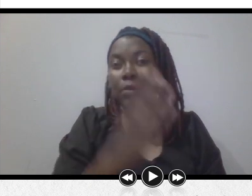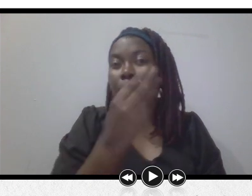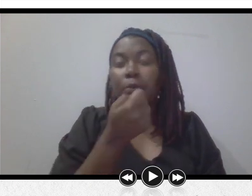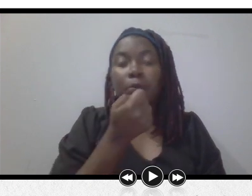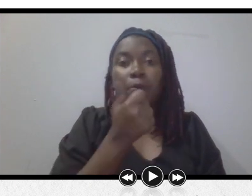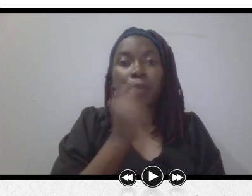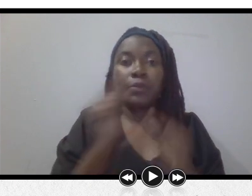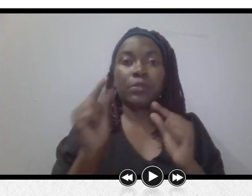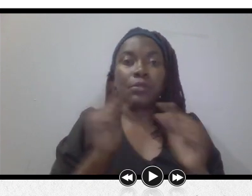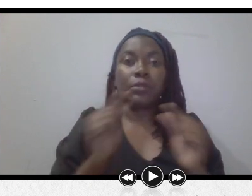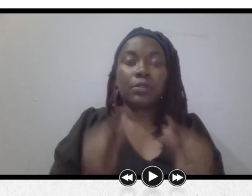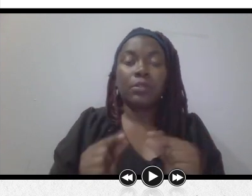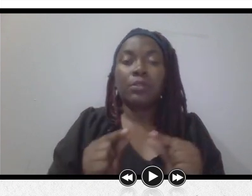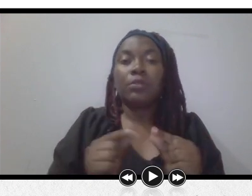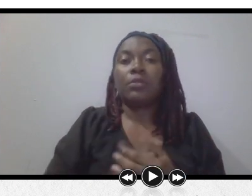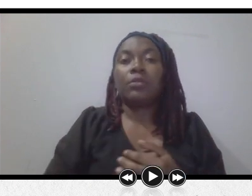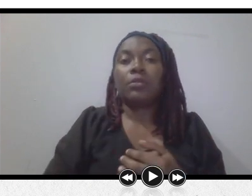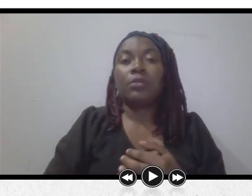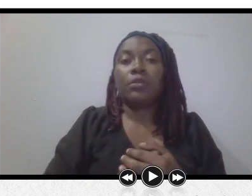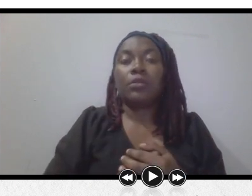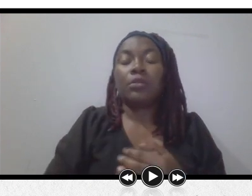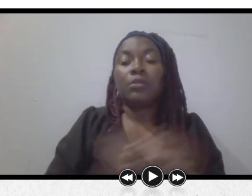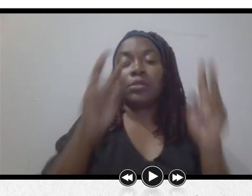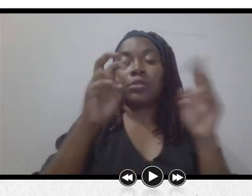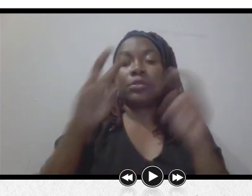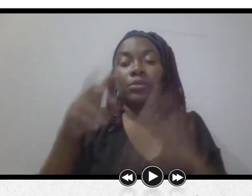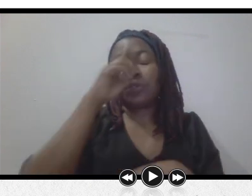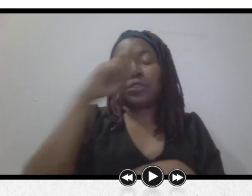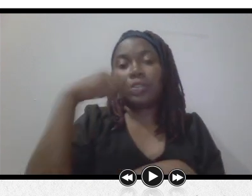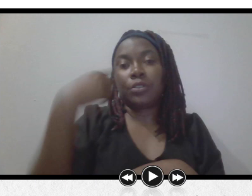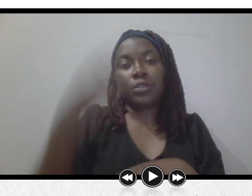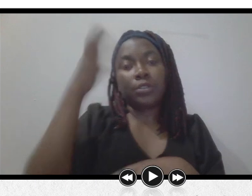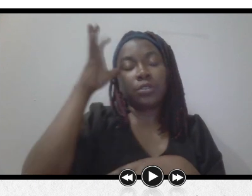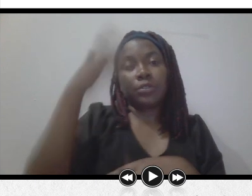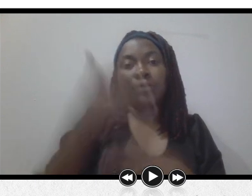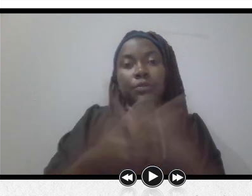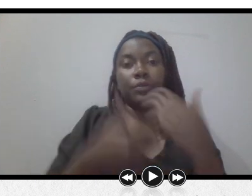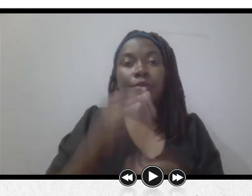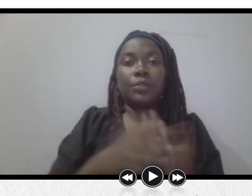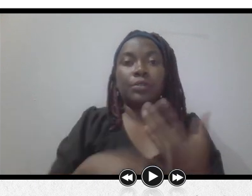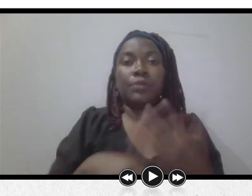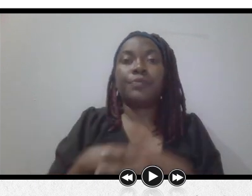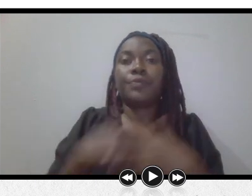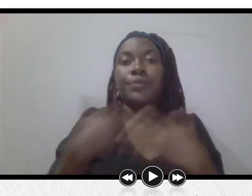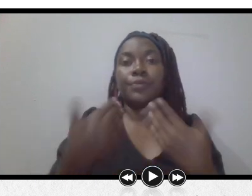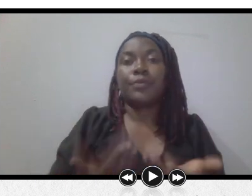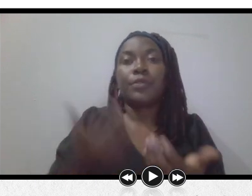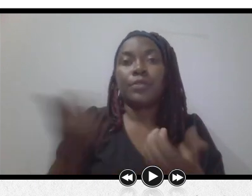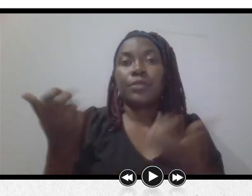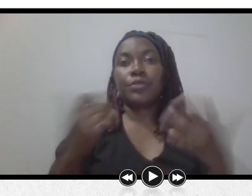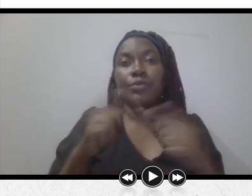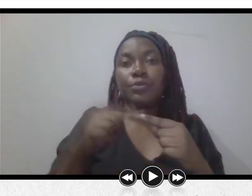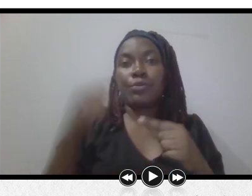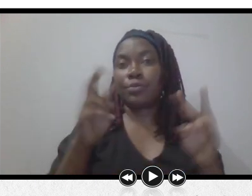pouco detalhada, né? E com ali as questões do dia a dia sendo resolvidas conforme elas iam surgindo. E aí, como diz aqui o